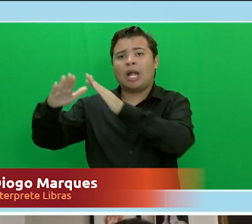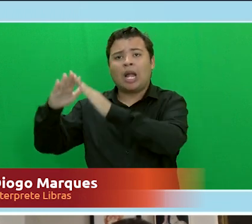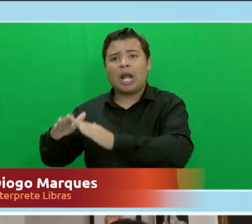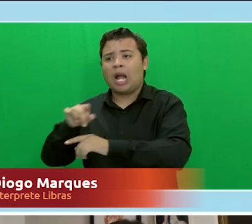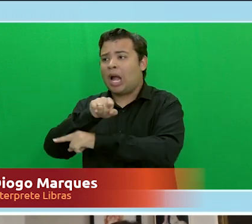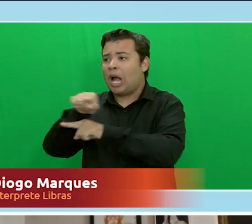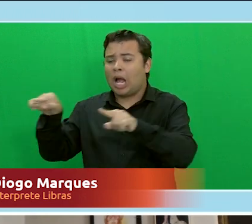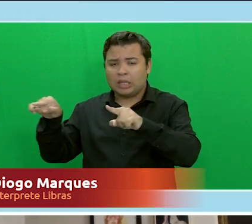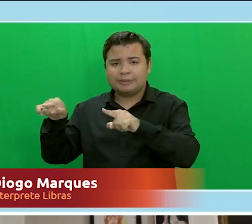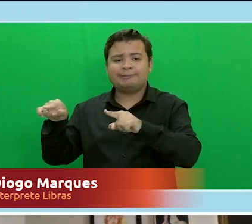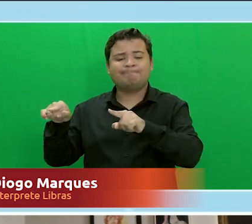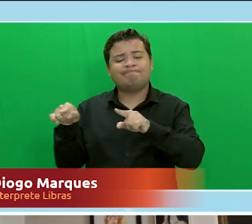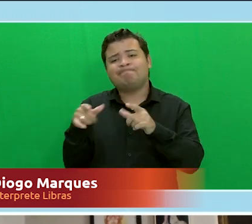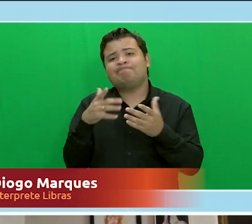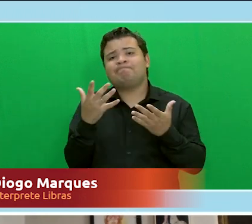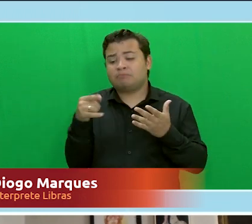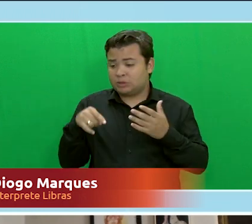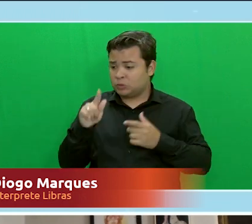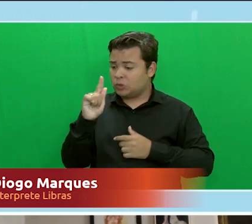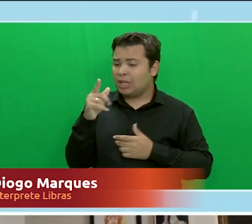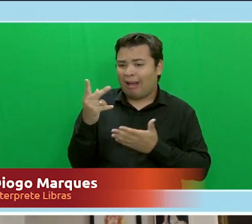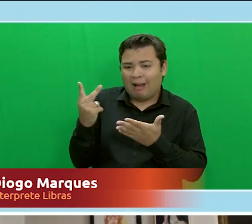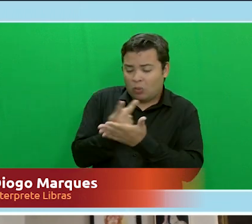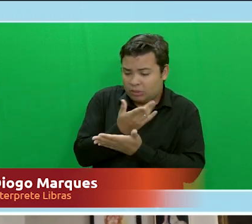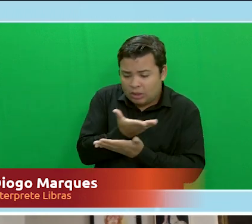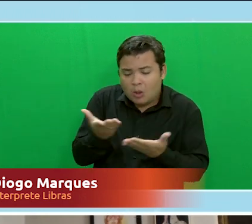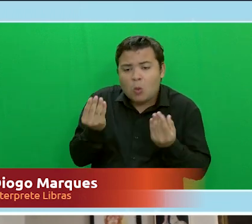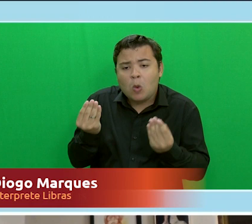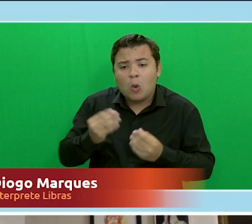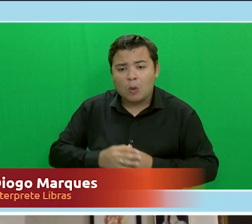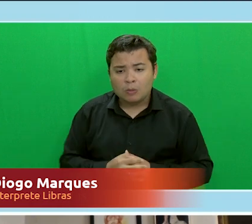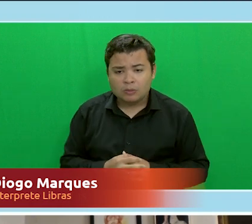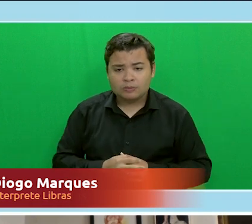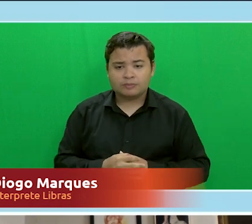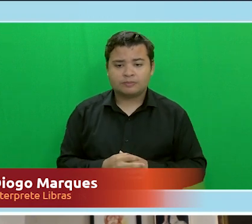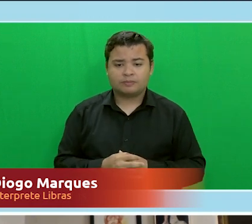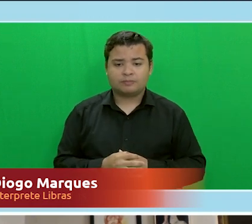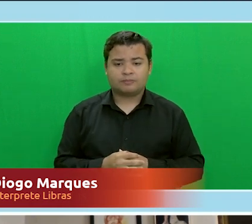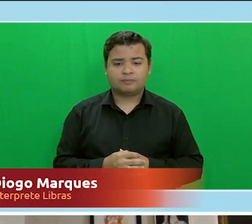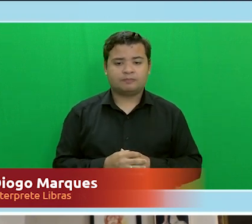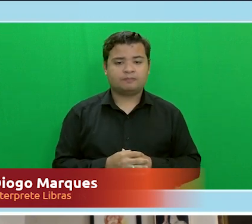do centro comercial. Explica um pouquinho para a gente como é que isso aconteceu aqui em Goiânia.